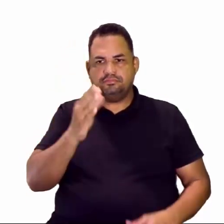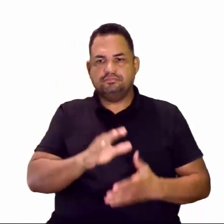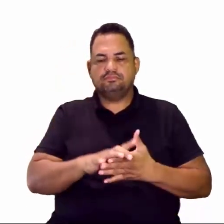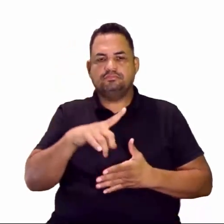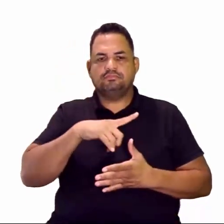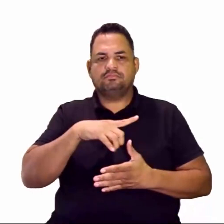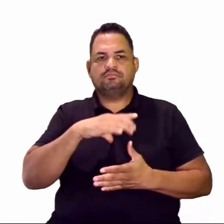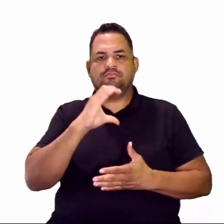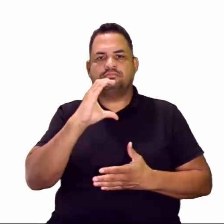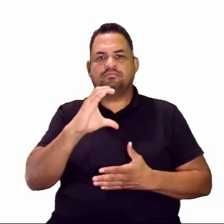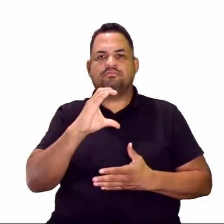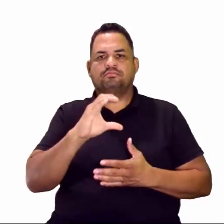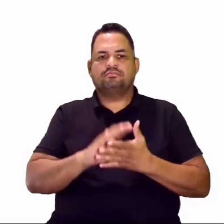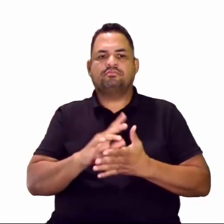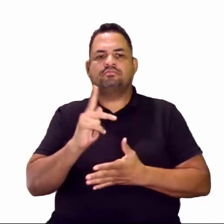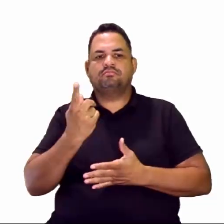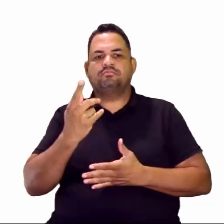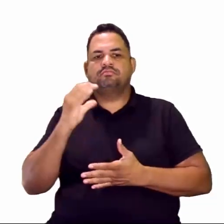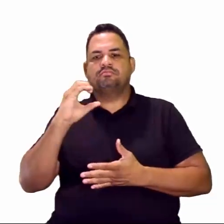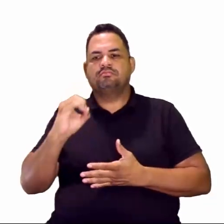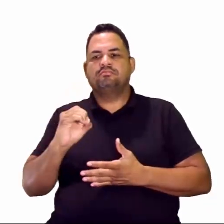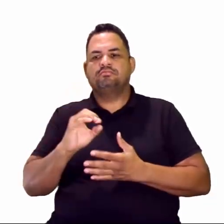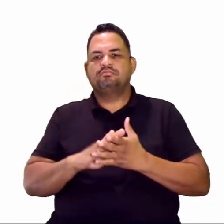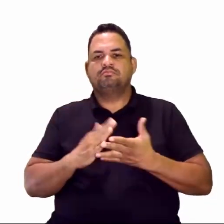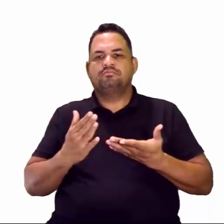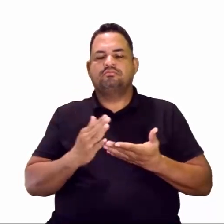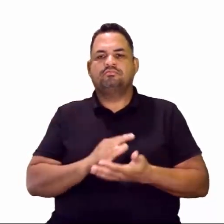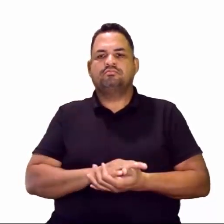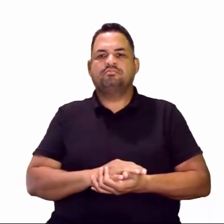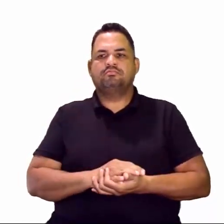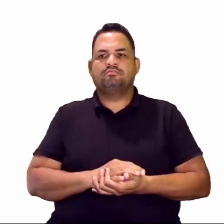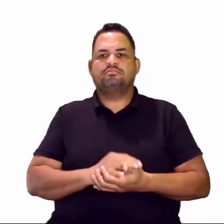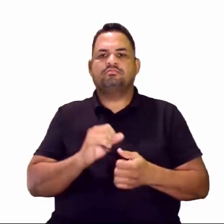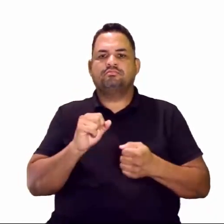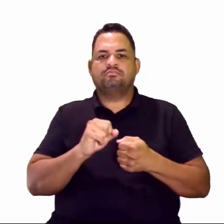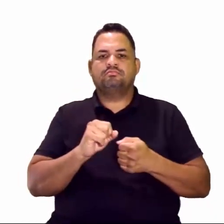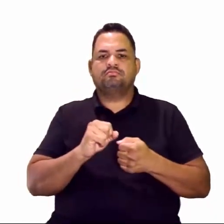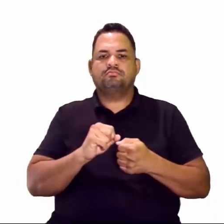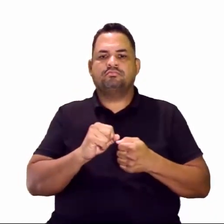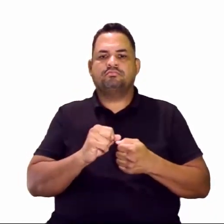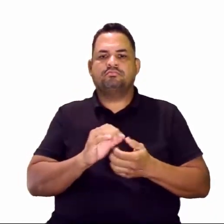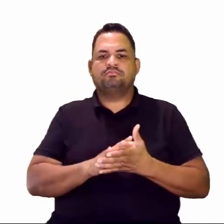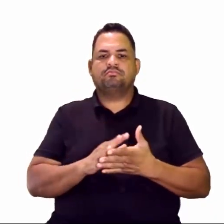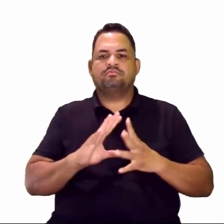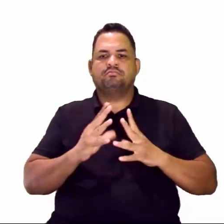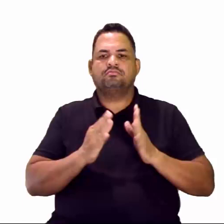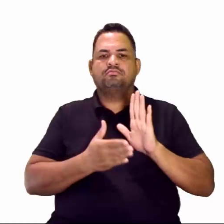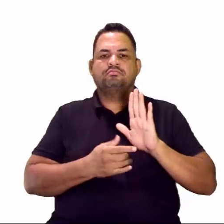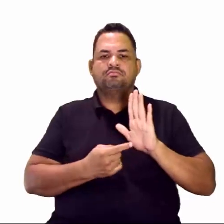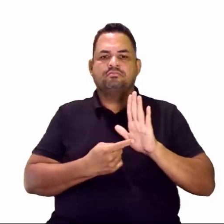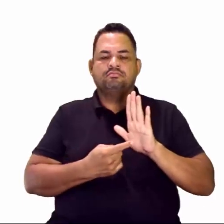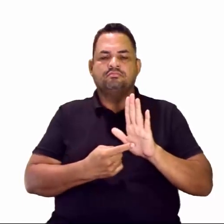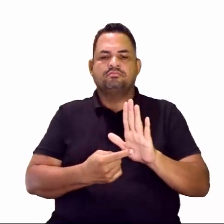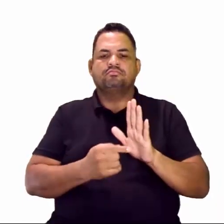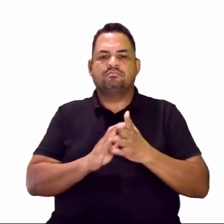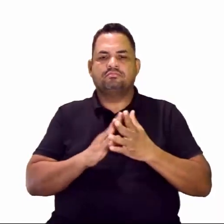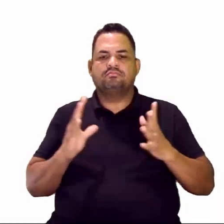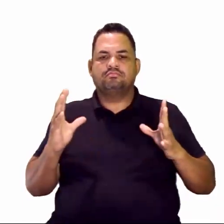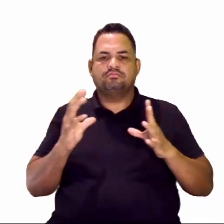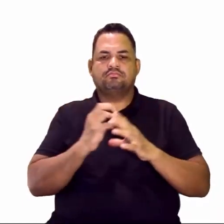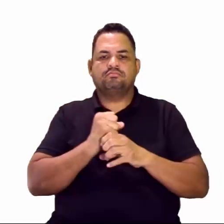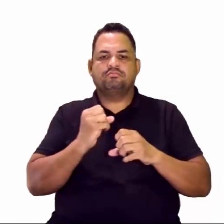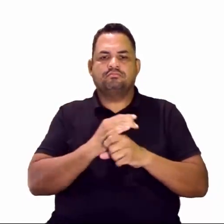carbono, hidrogênio e oxigênio, então nada melhor do que fazermos o quê? Para comprovar, fazemos a